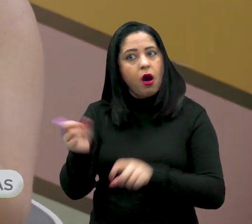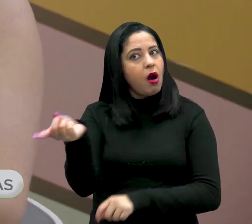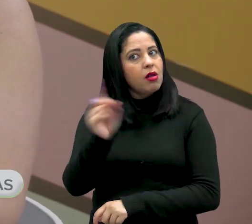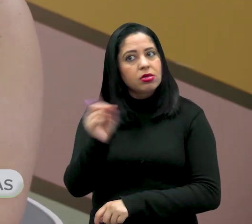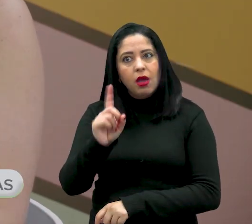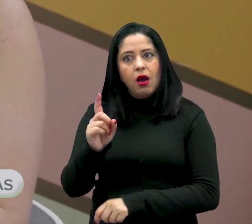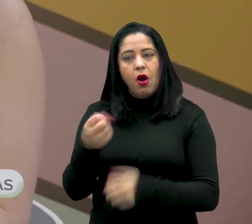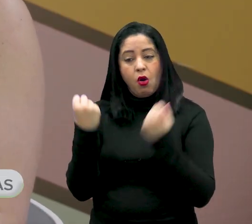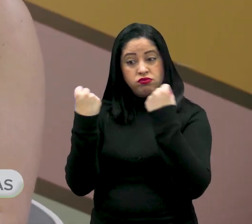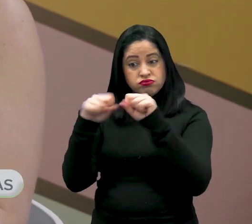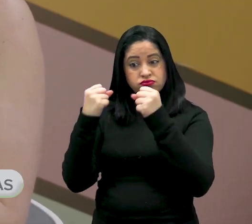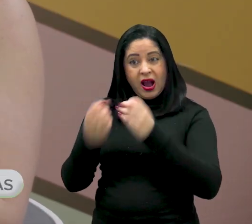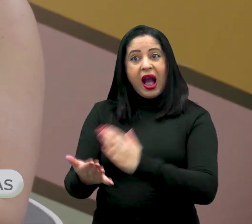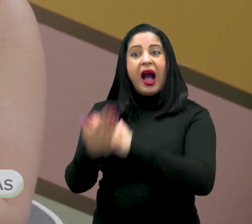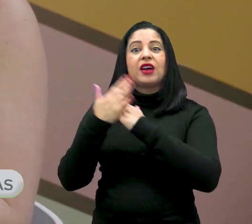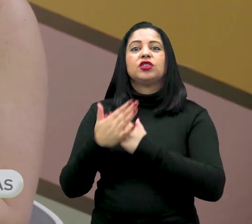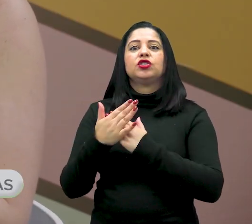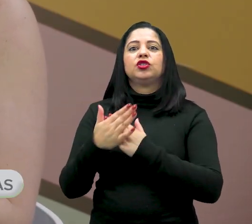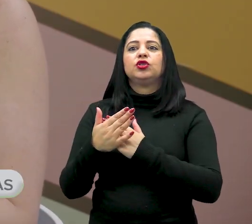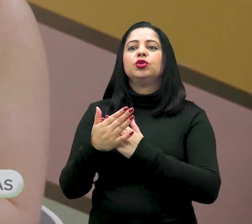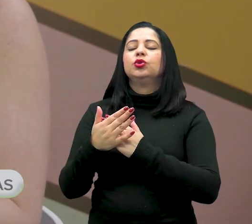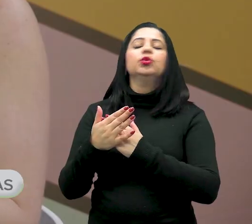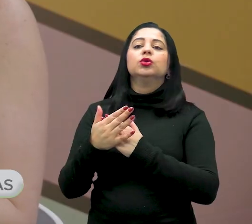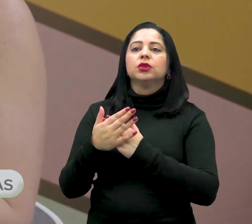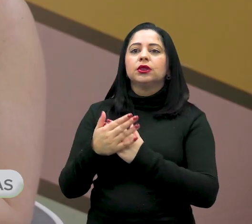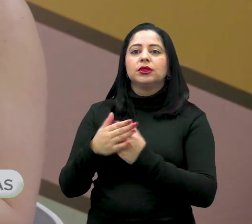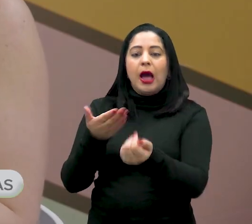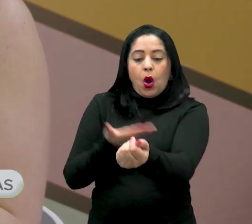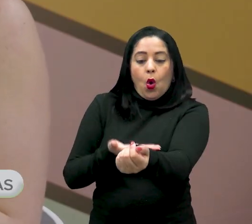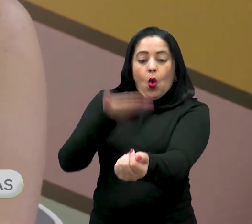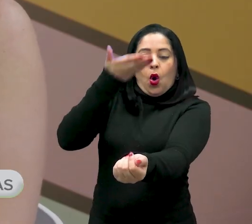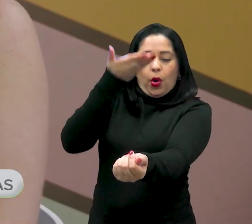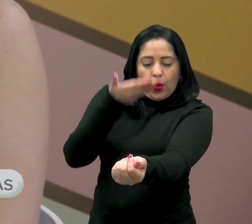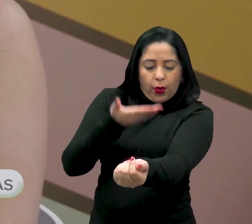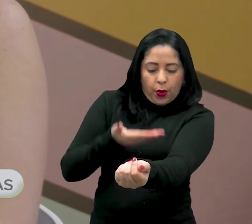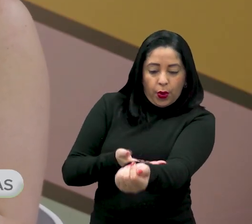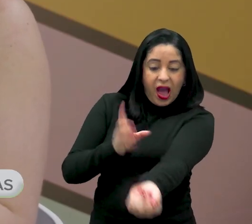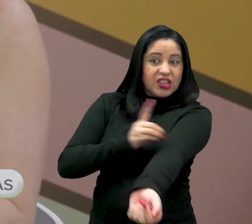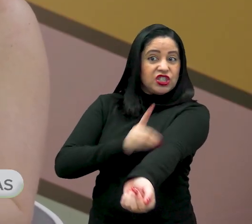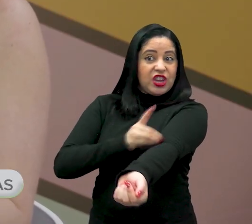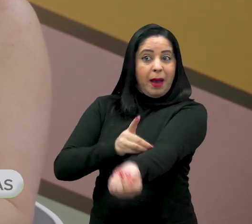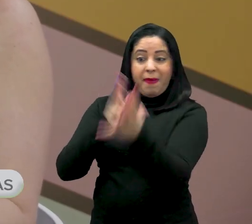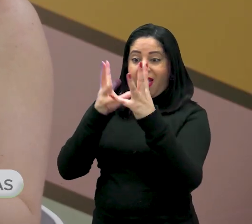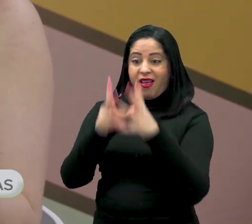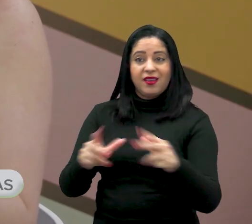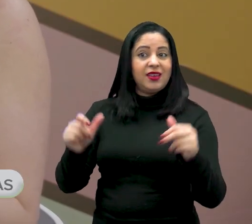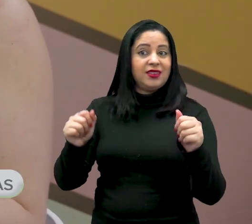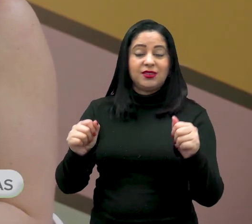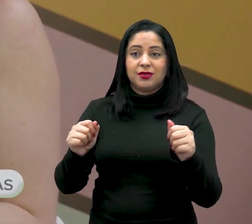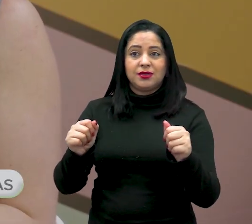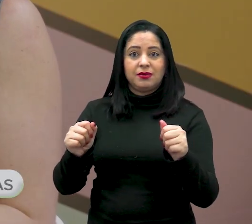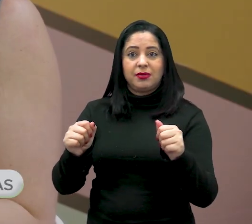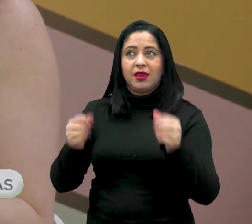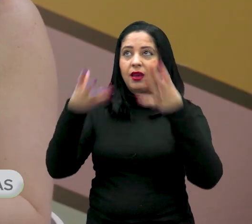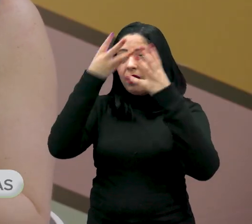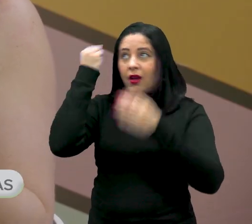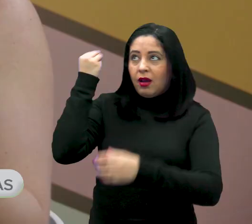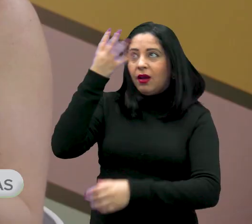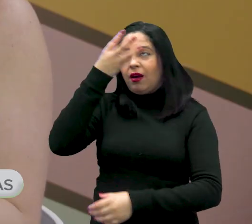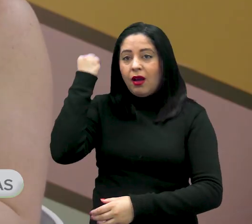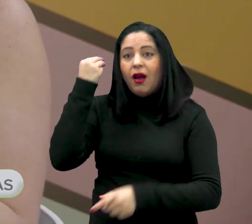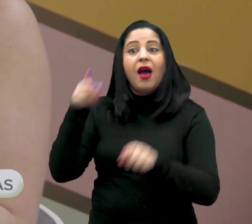prevenir doenças crônicas, como hipertensão, Alzheimer, diabetes. Então, a gente tem a atividade física em si como um